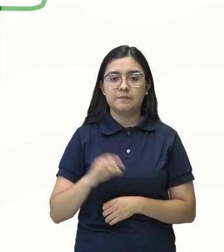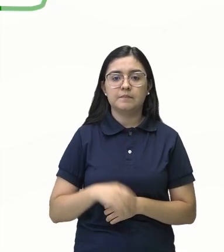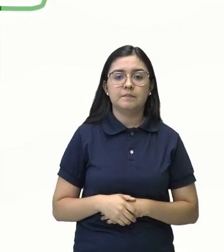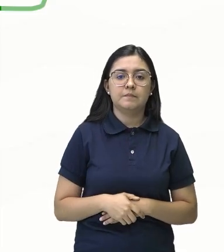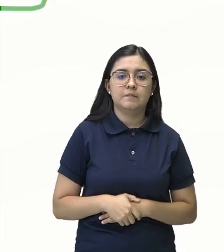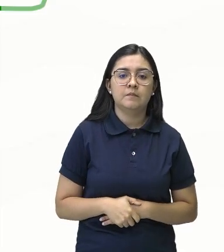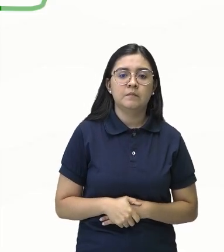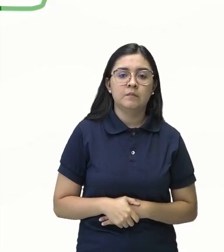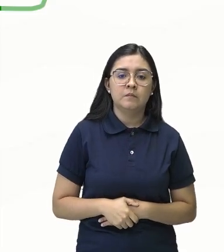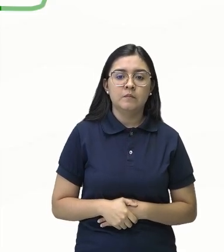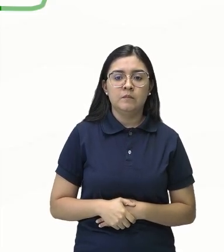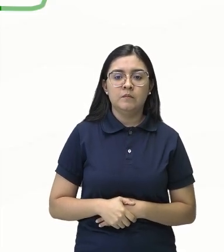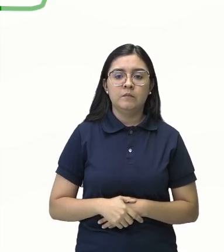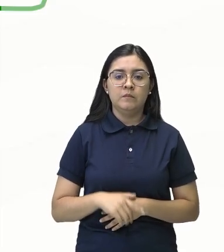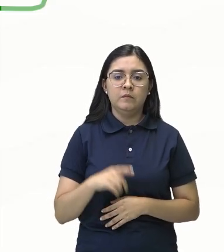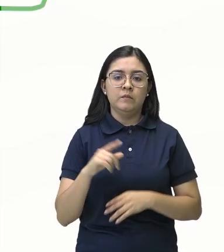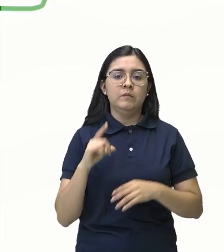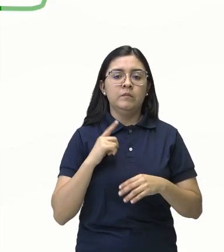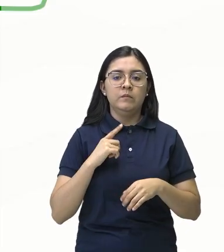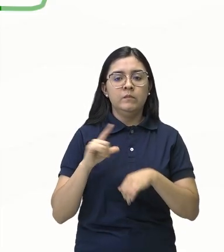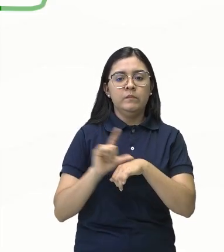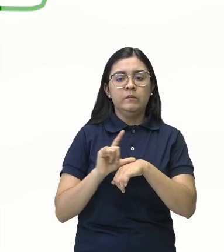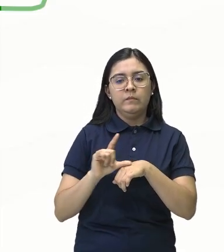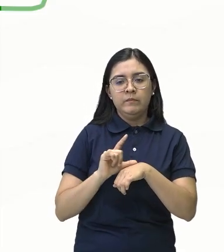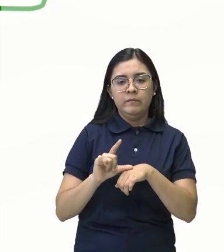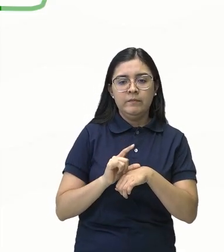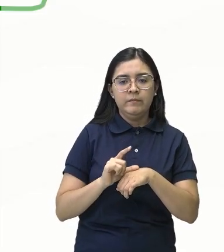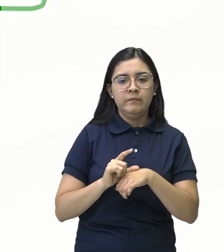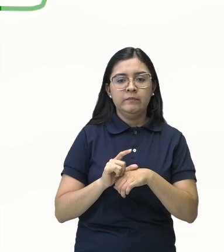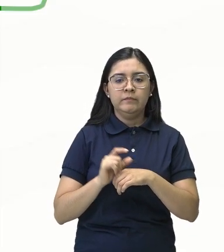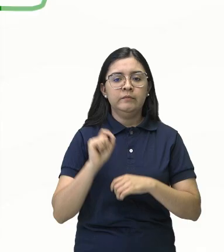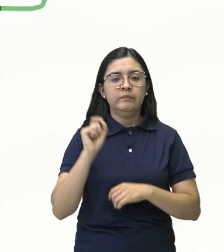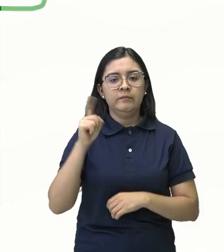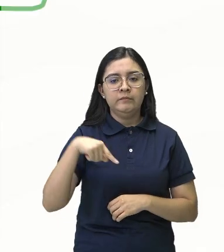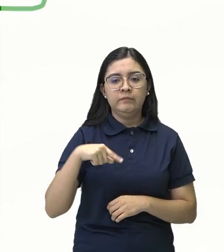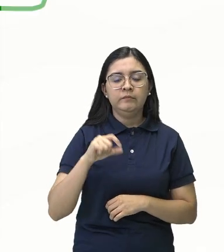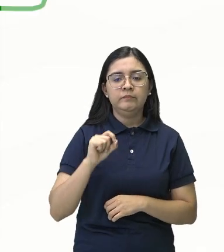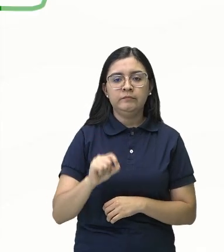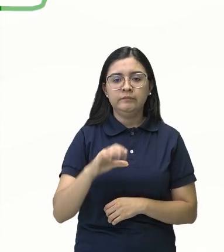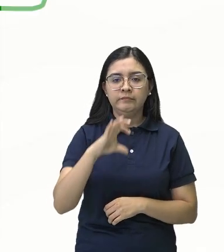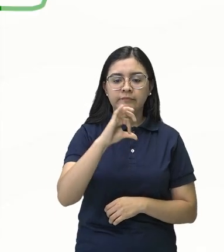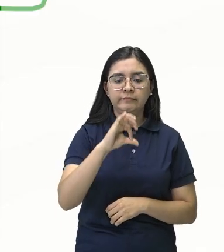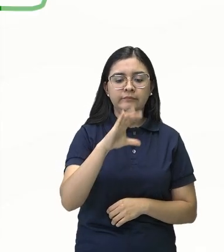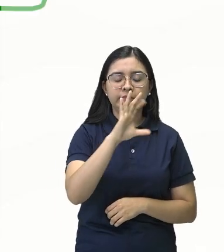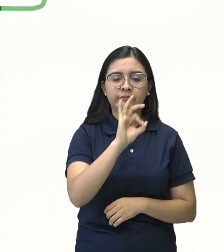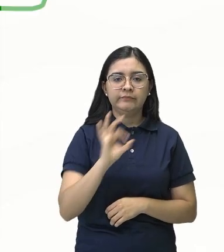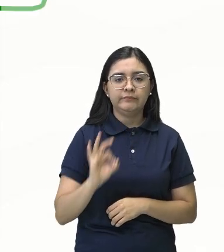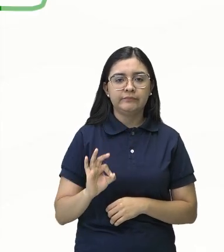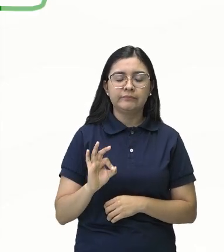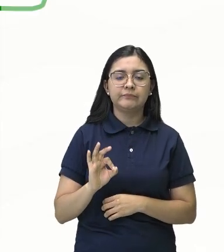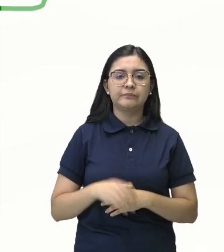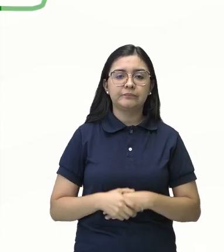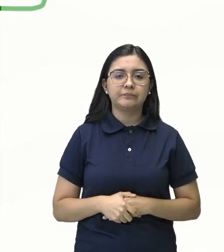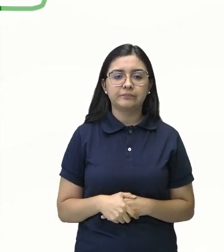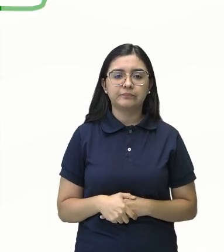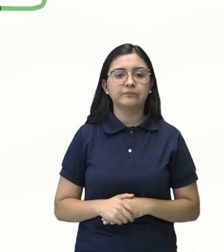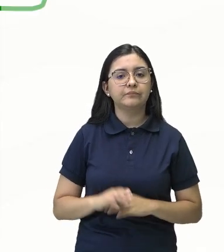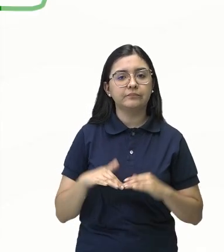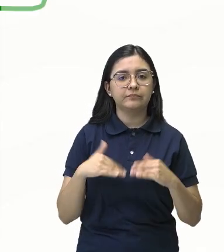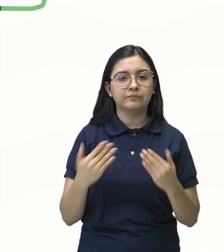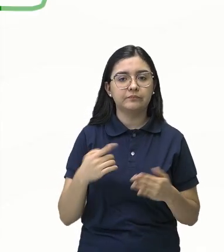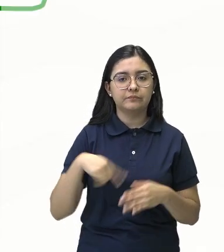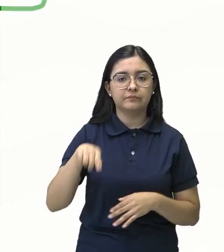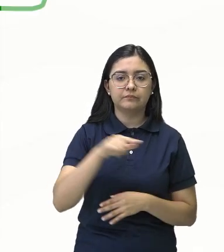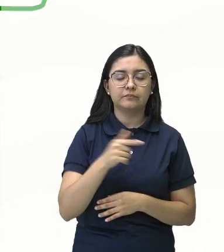o quarto trimestre é o que está num rosa mais claro, que é 9%, tá bom? Então, você